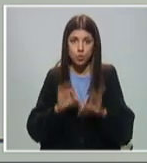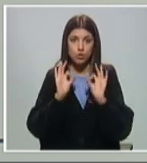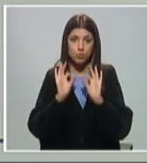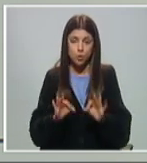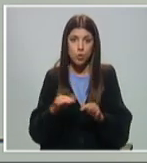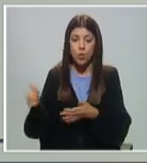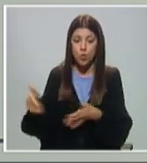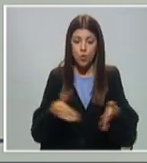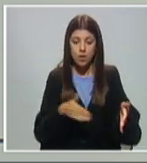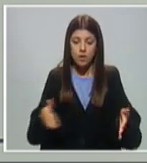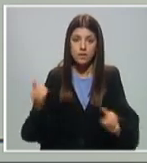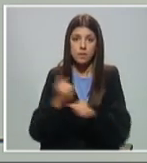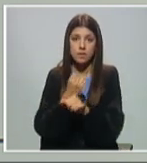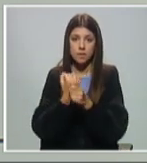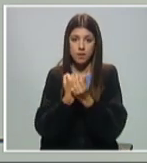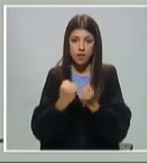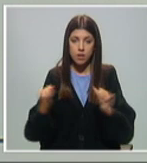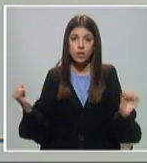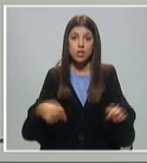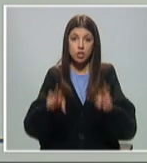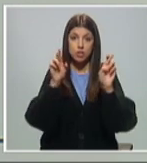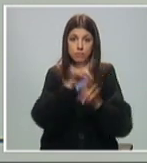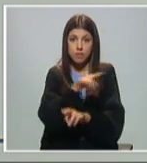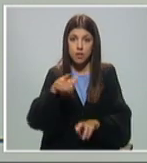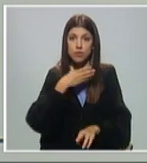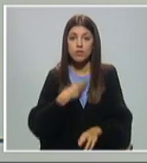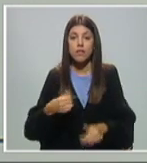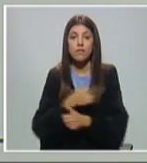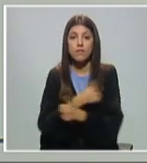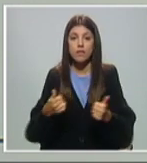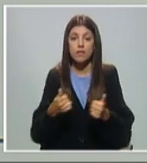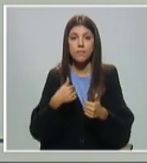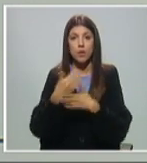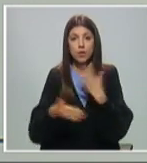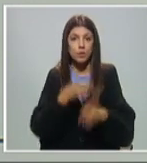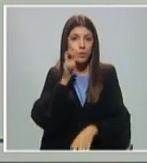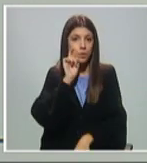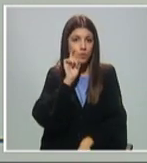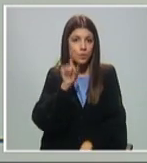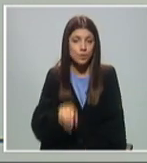orientação para o trabalho autónomo hoje. Espero que tenhas gostado. Fica bem e mantém-te seguro.